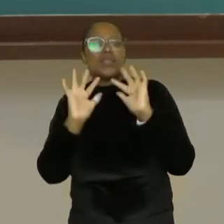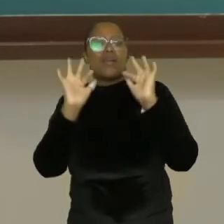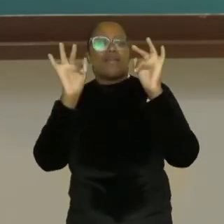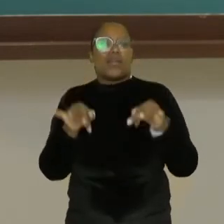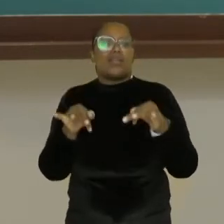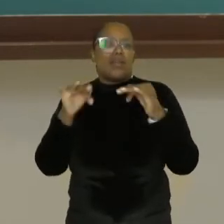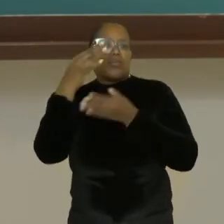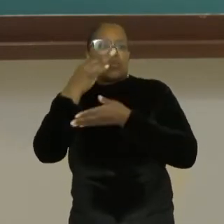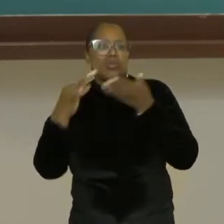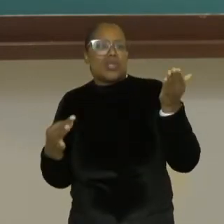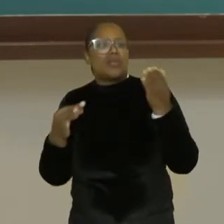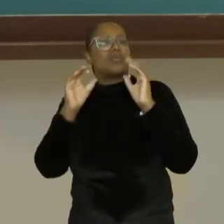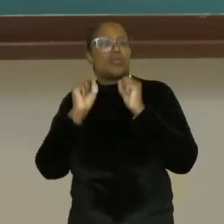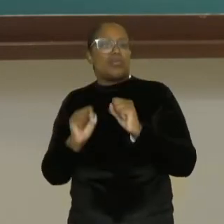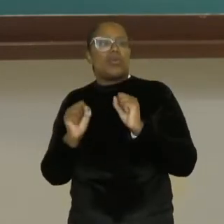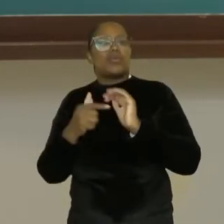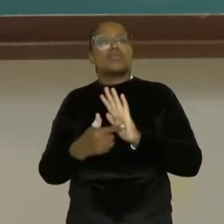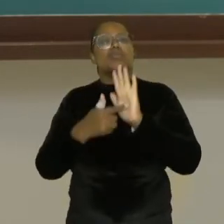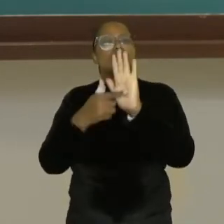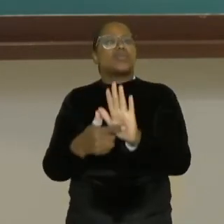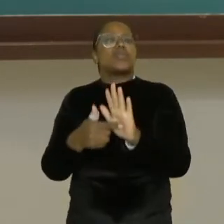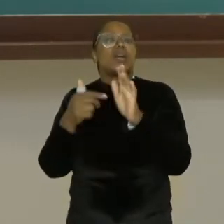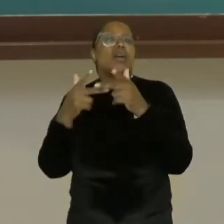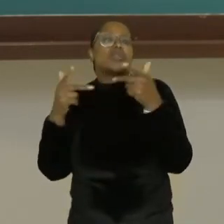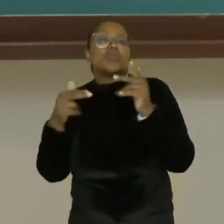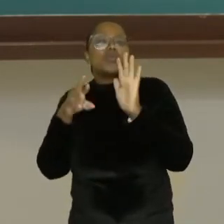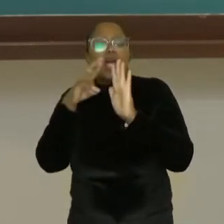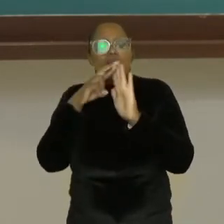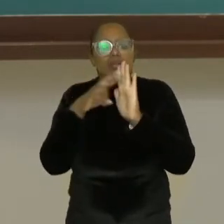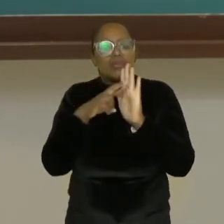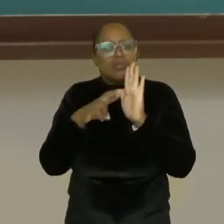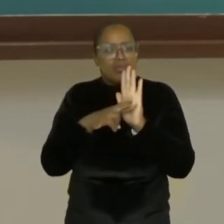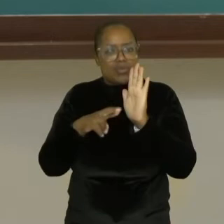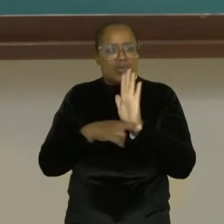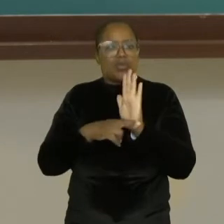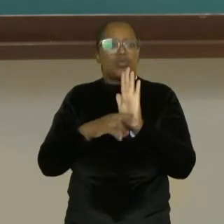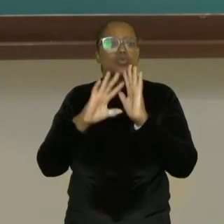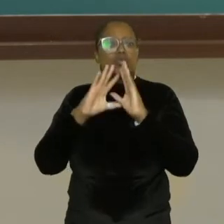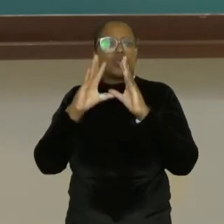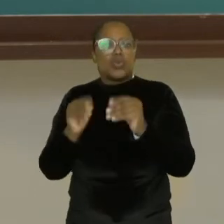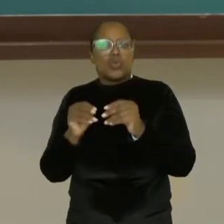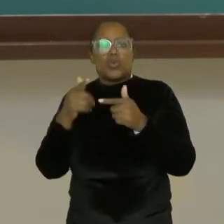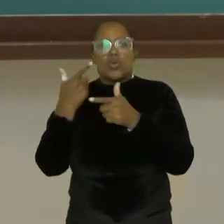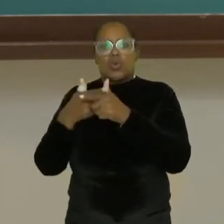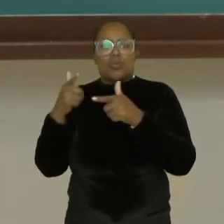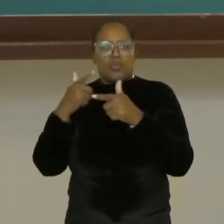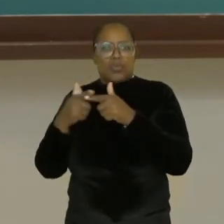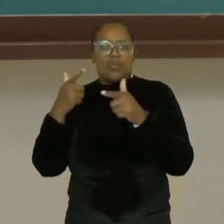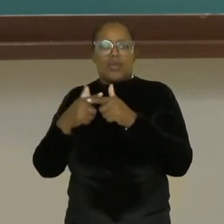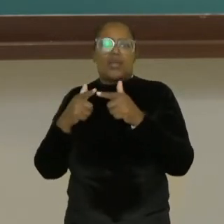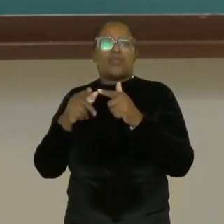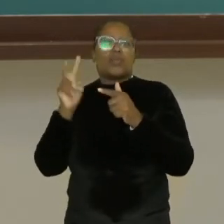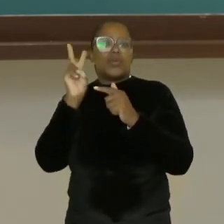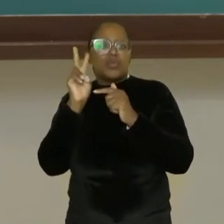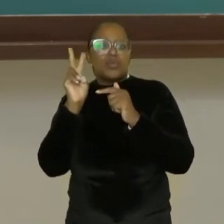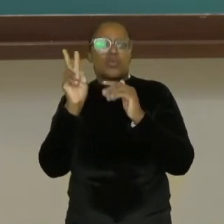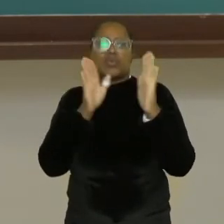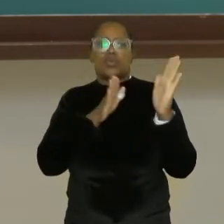desfecho. Pode trazer ou não a resolução do problema e ou conflito gerado ao longo do